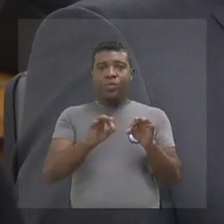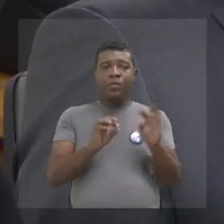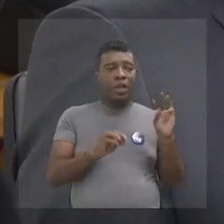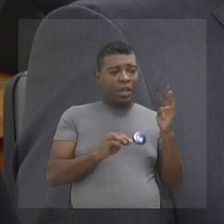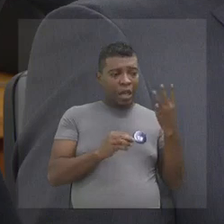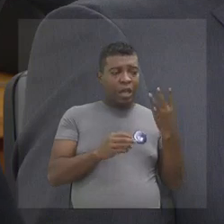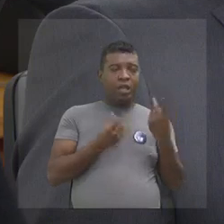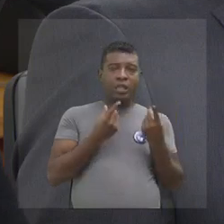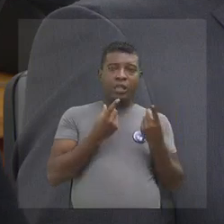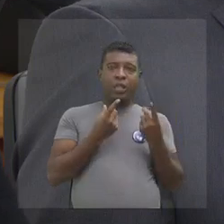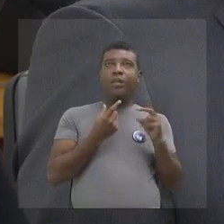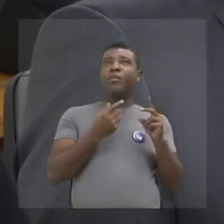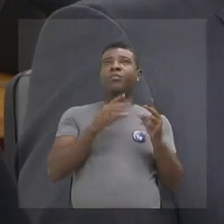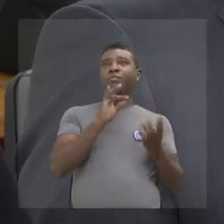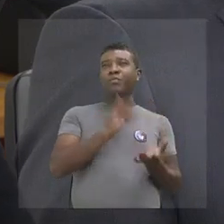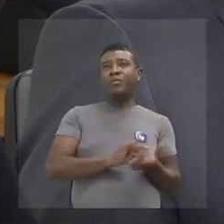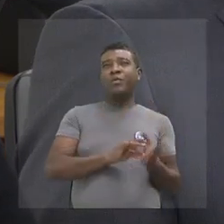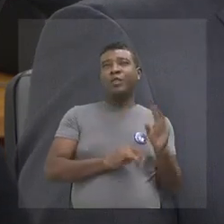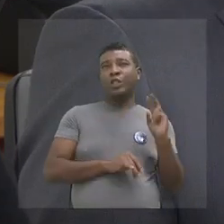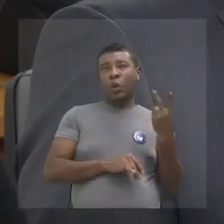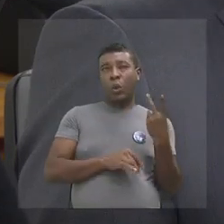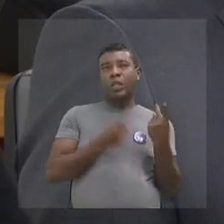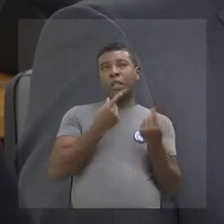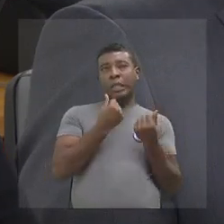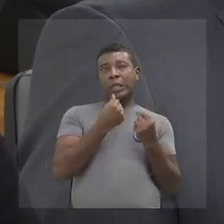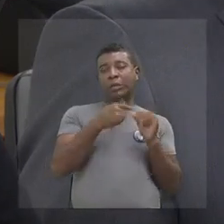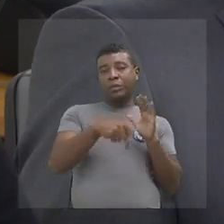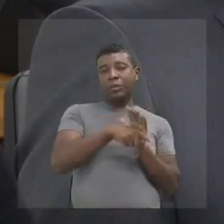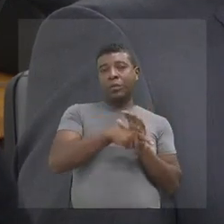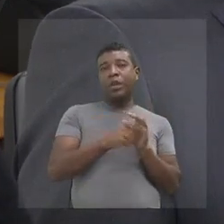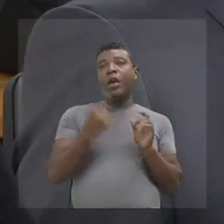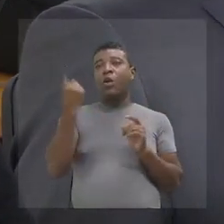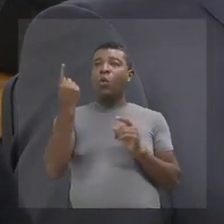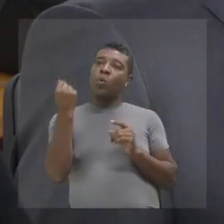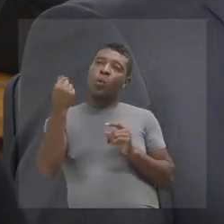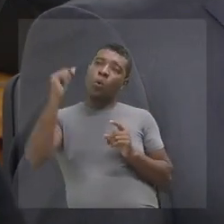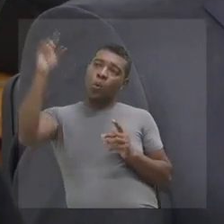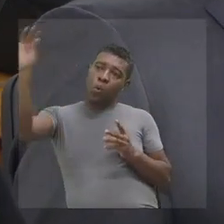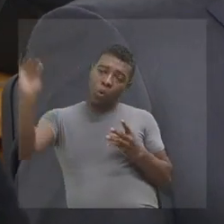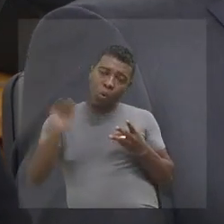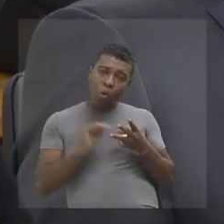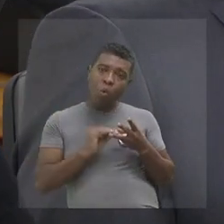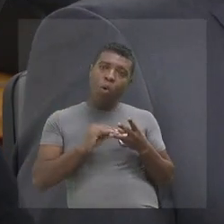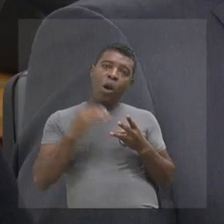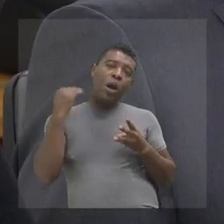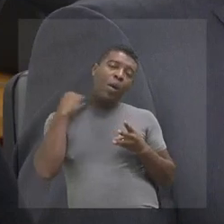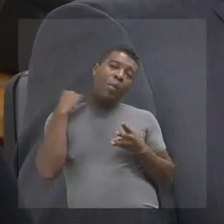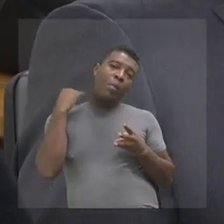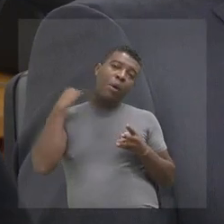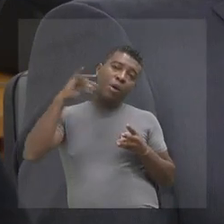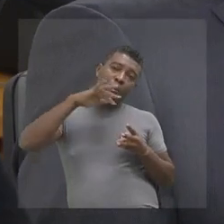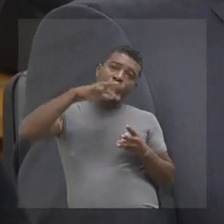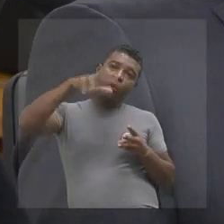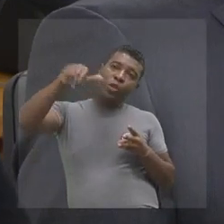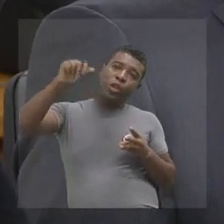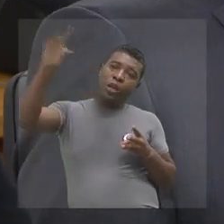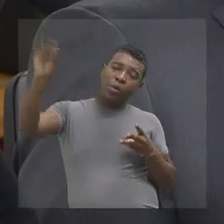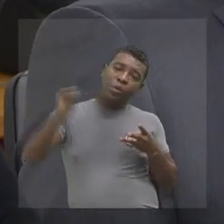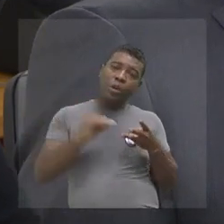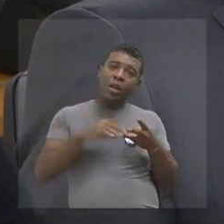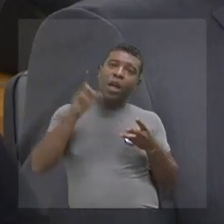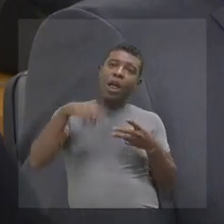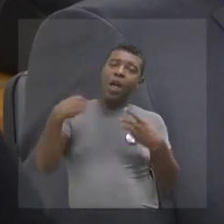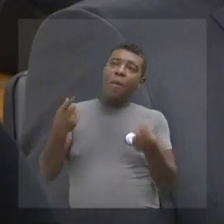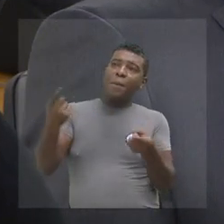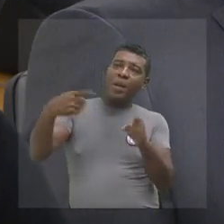Na verdade dois com recursos próprio um com recurso do Banco Mundial através da parceria também né com o governo é britânico